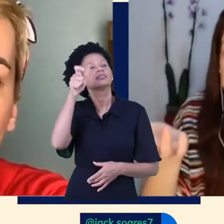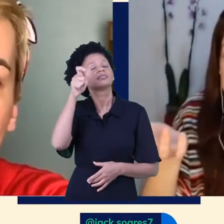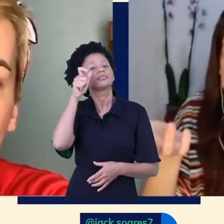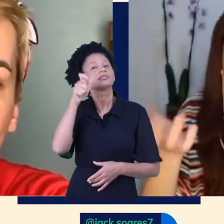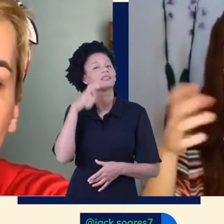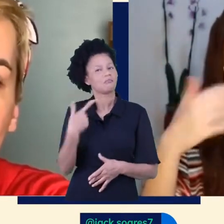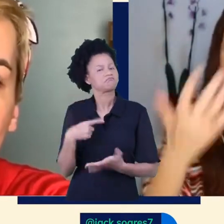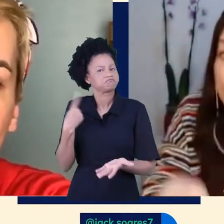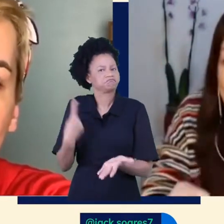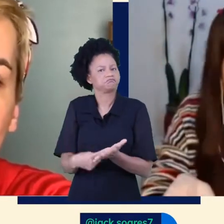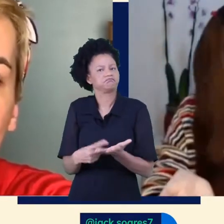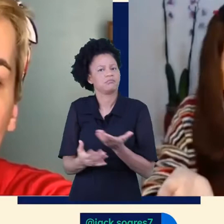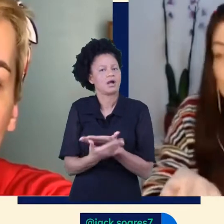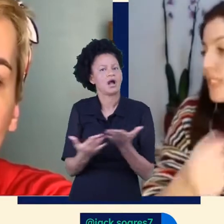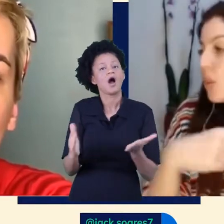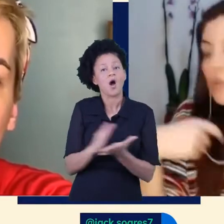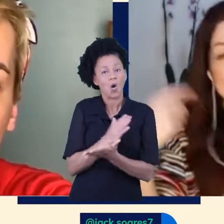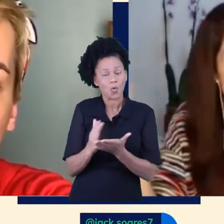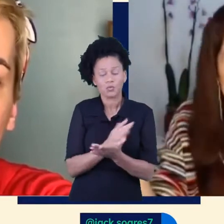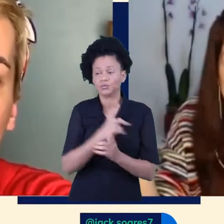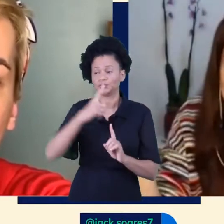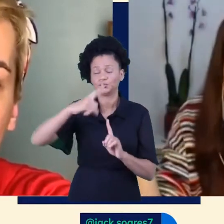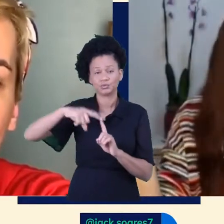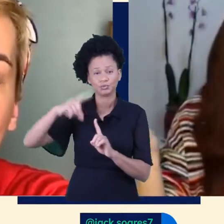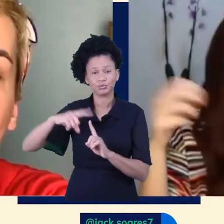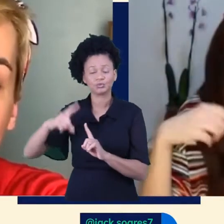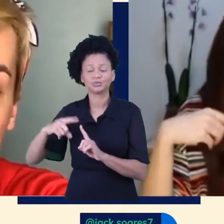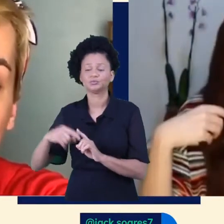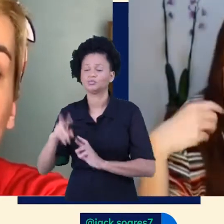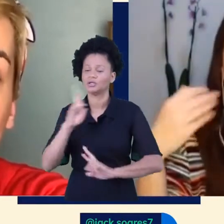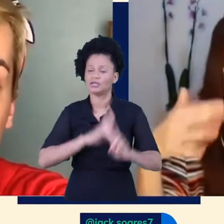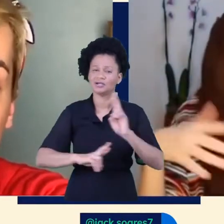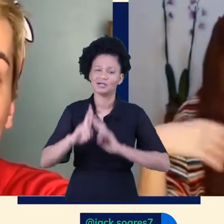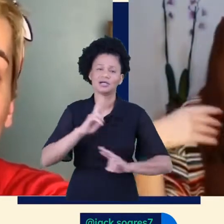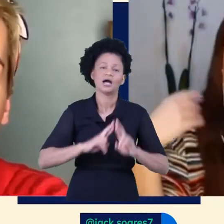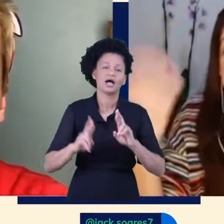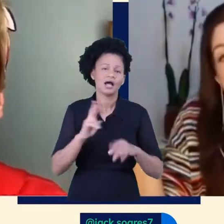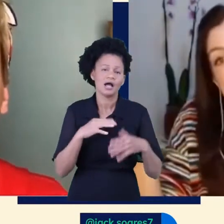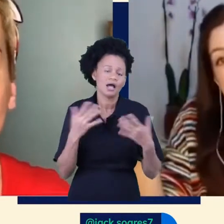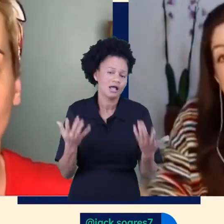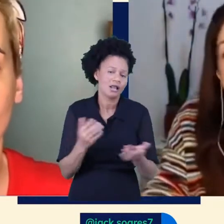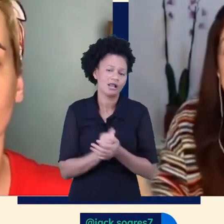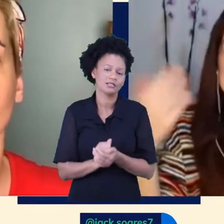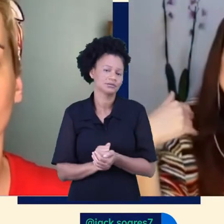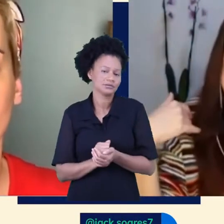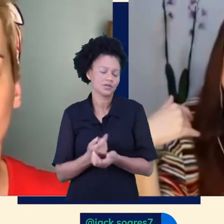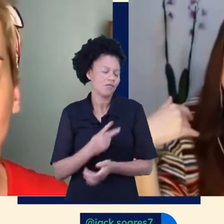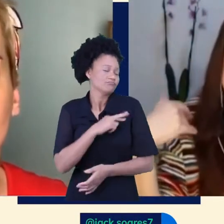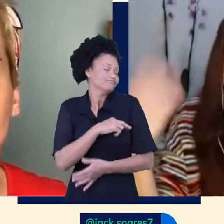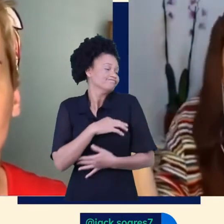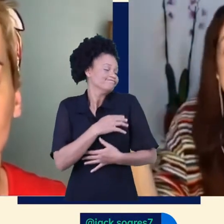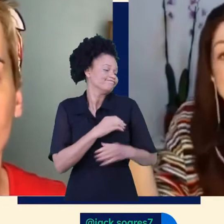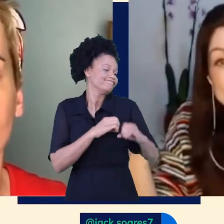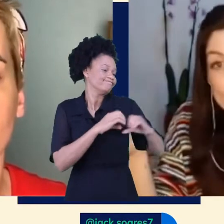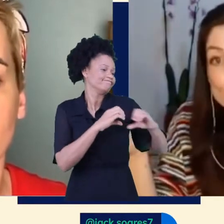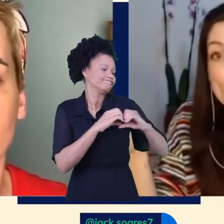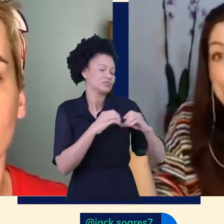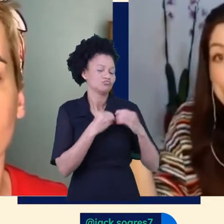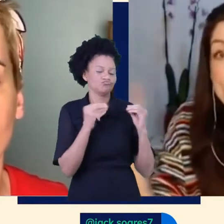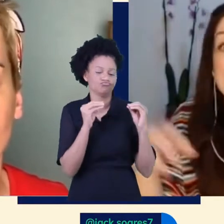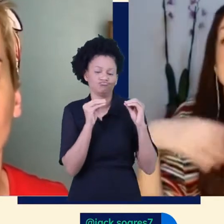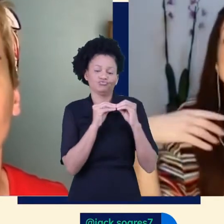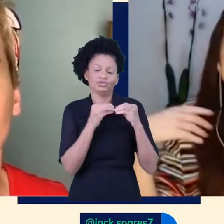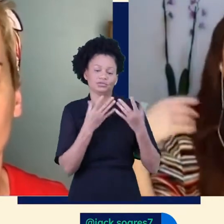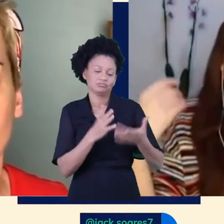de relação romântica, fazer conchinha, andar de mão dada, beijar na boca, mas não tem vontade de ter atividade